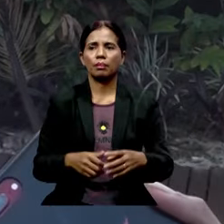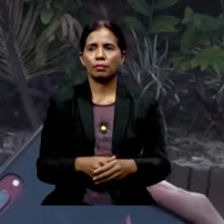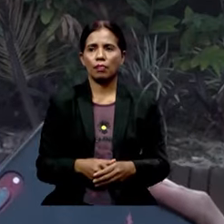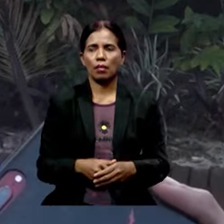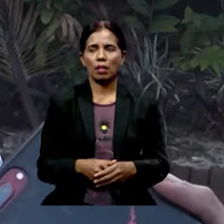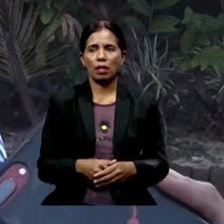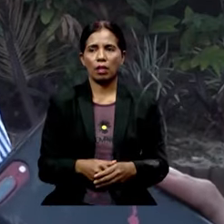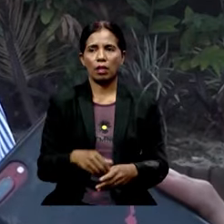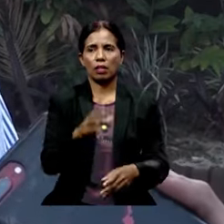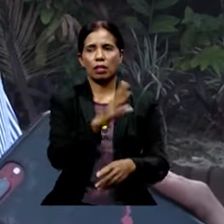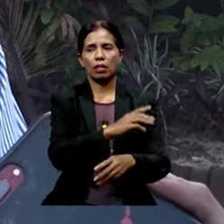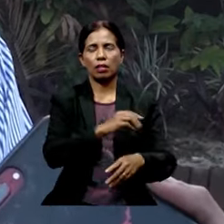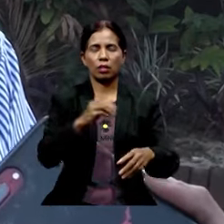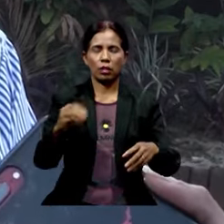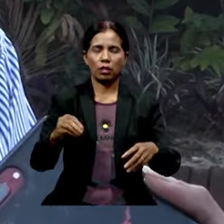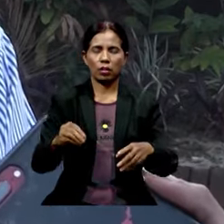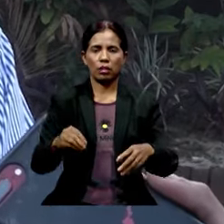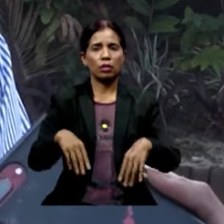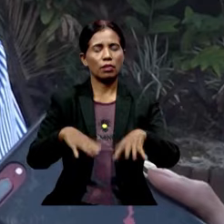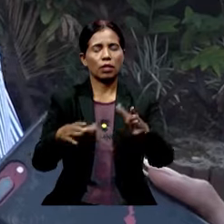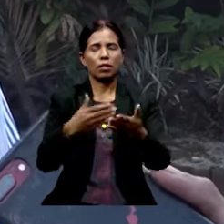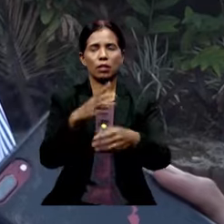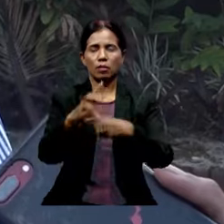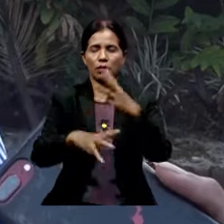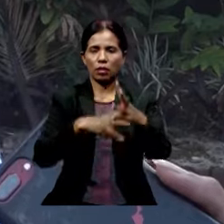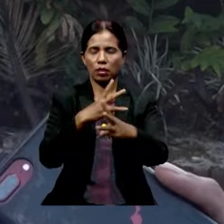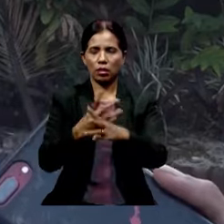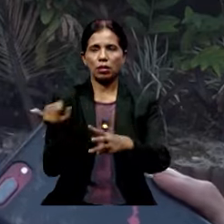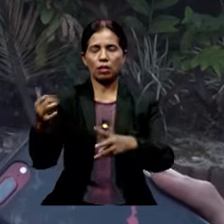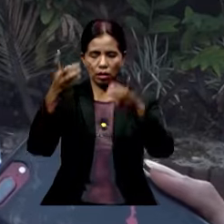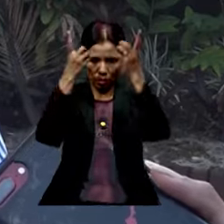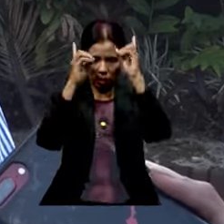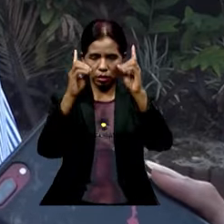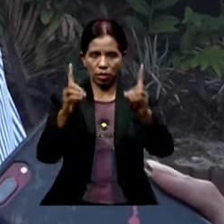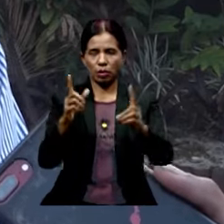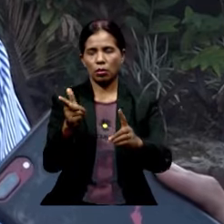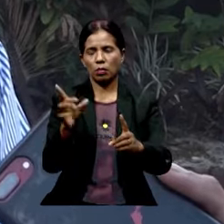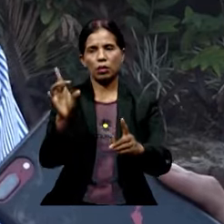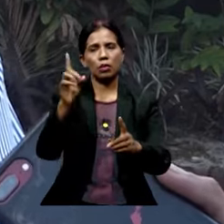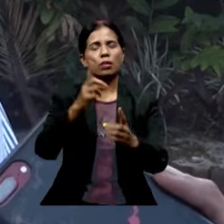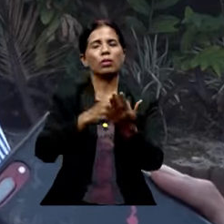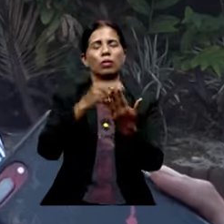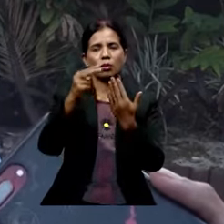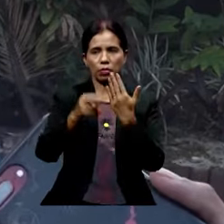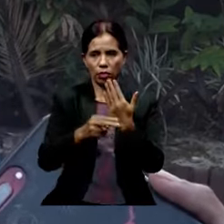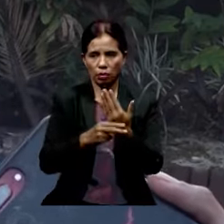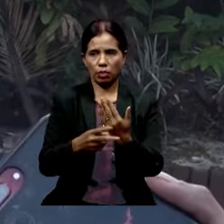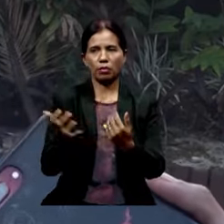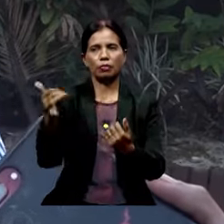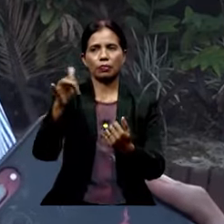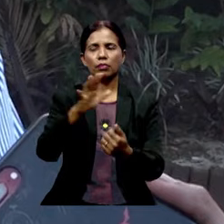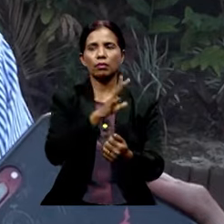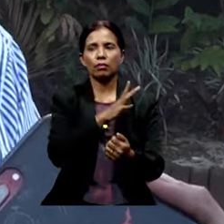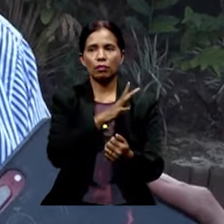Feira Mundial e a Milão, deve ser decidido 28 de novembro em Mainé, se irá em